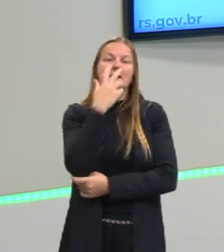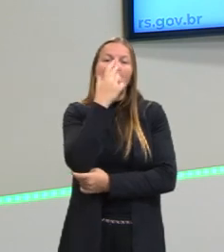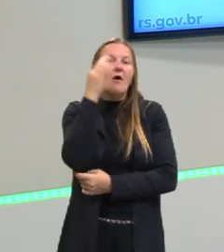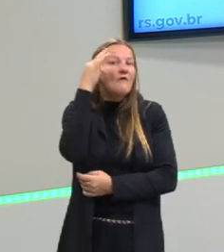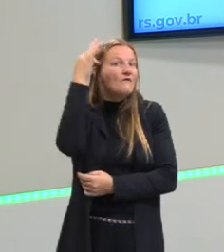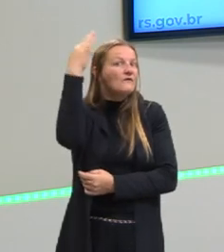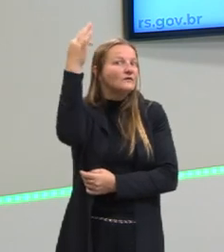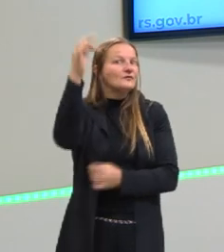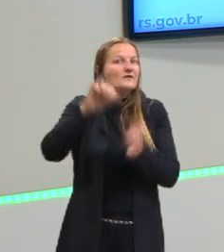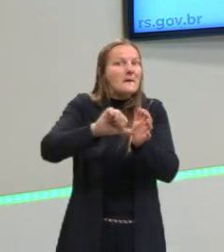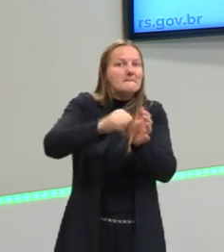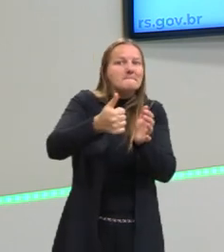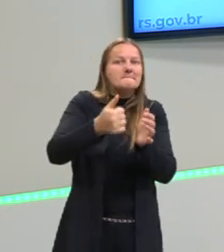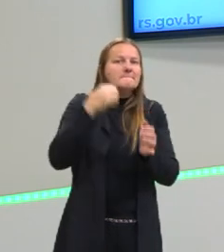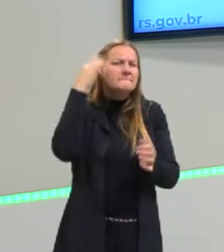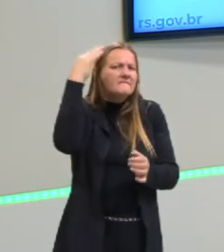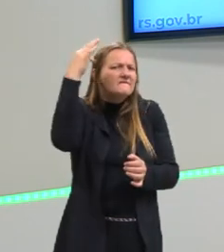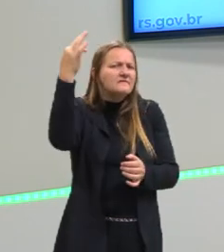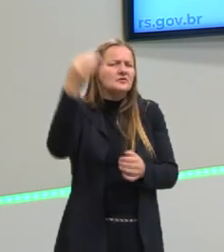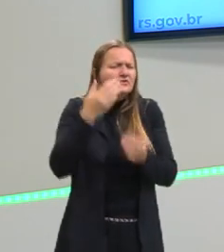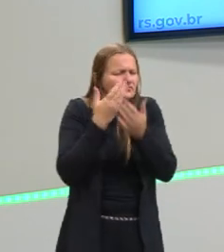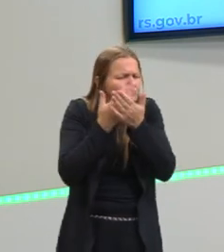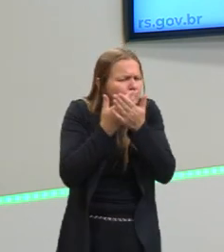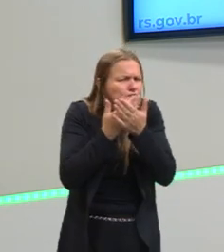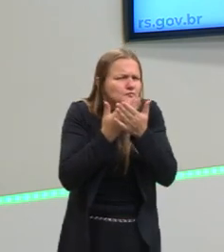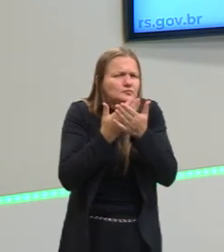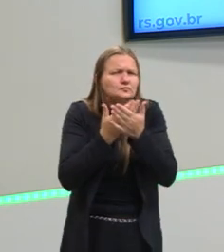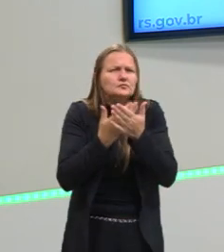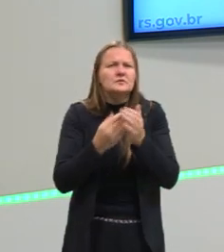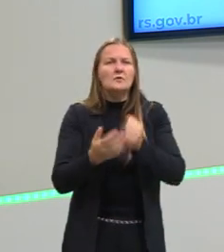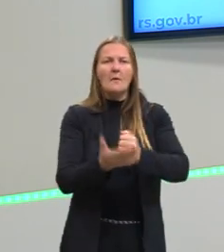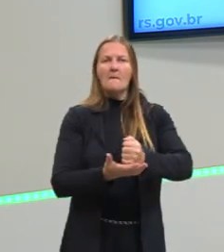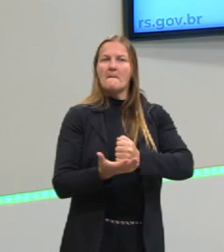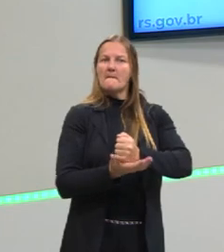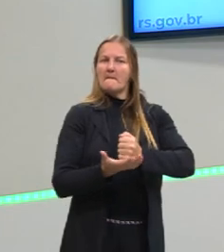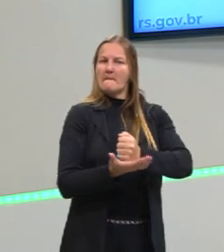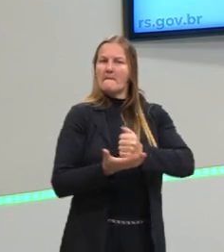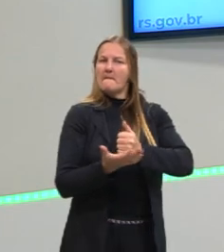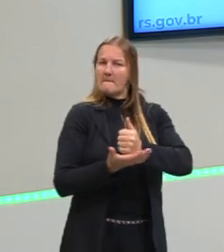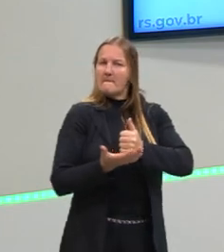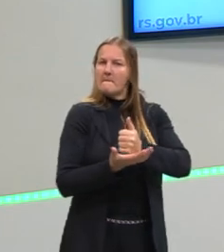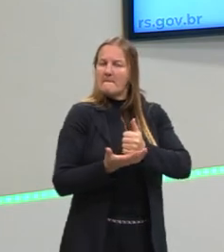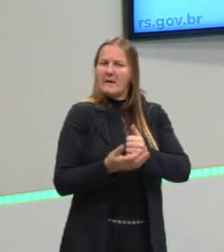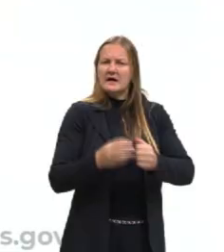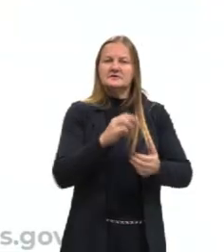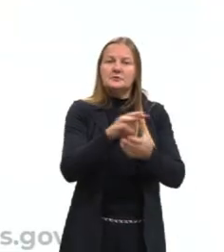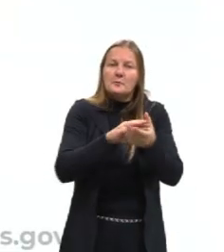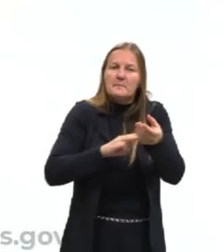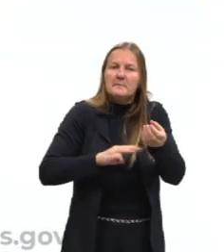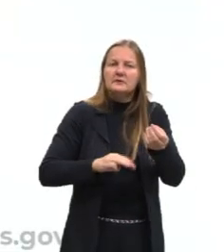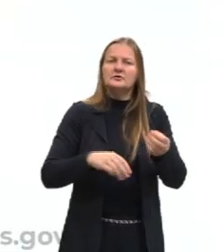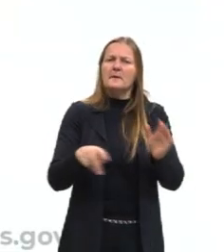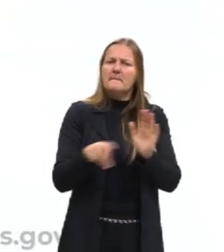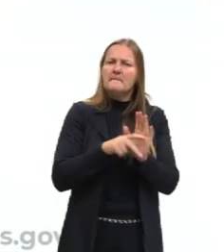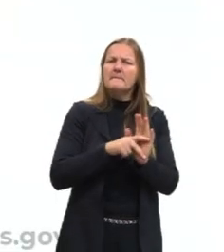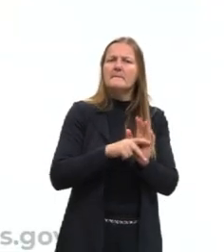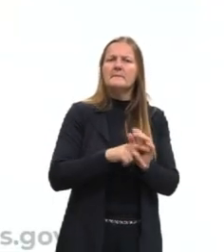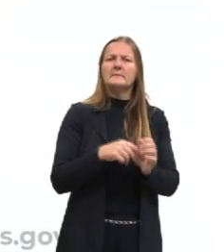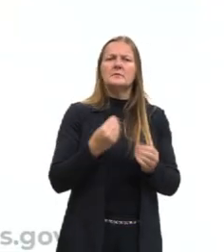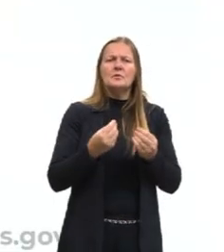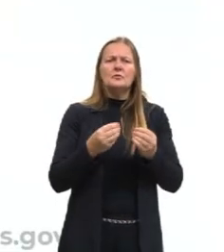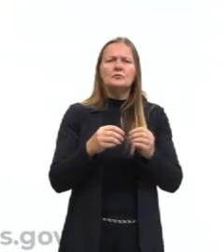primeira ele propõe o estudo como a base com é uma metodologia para estudo de